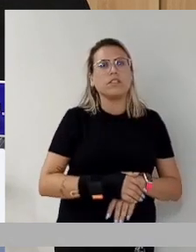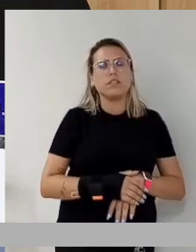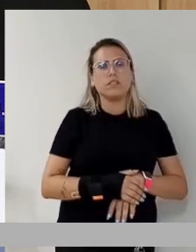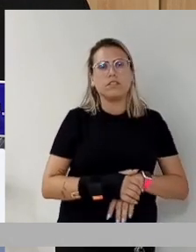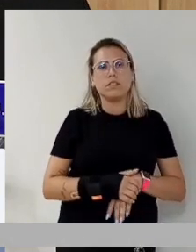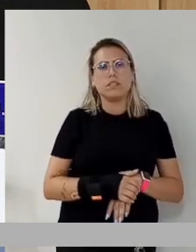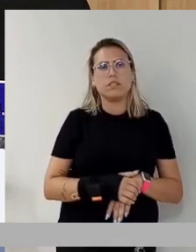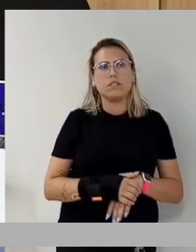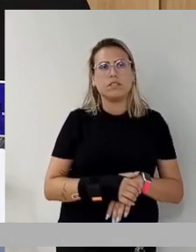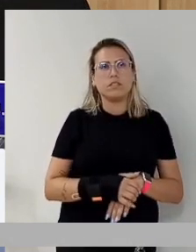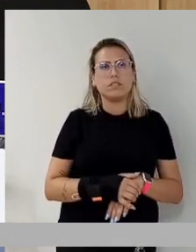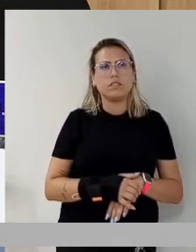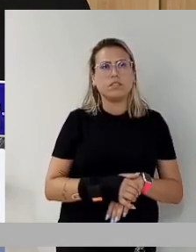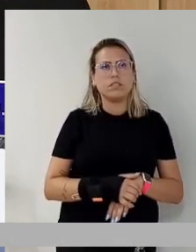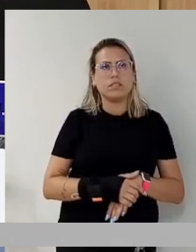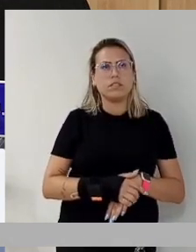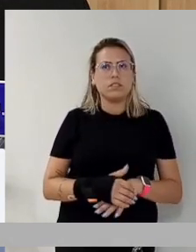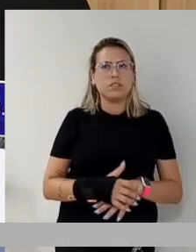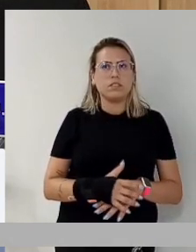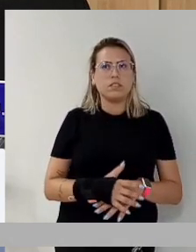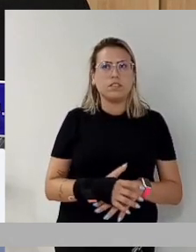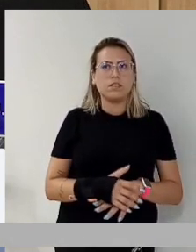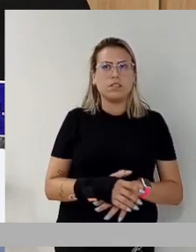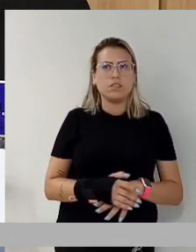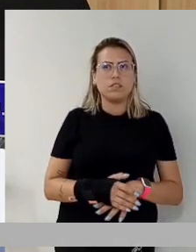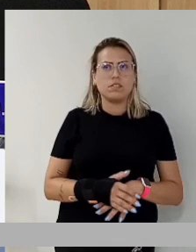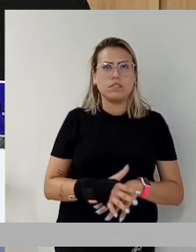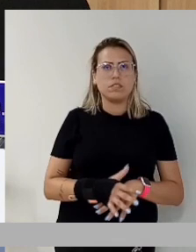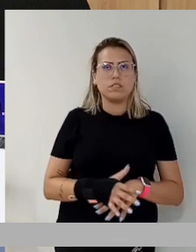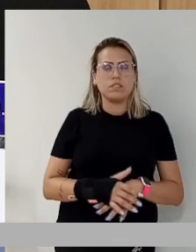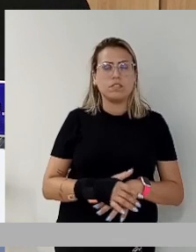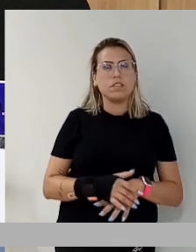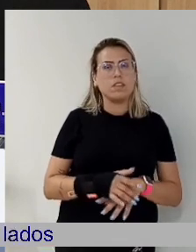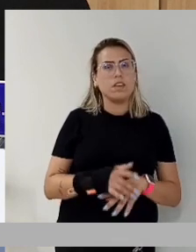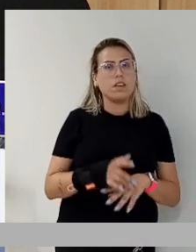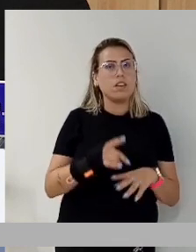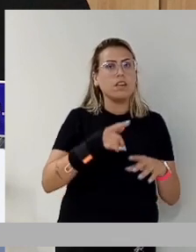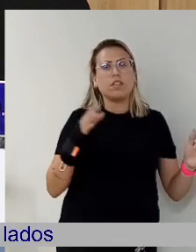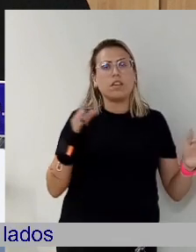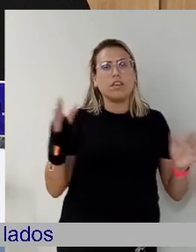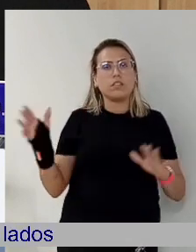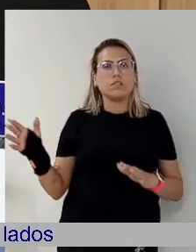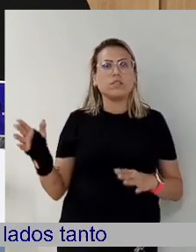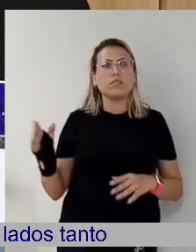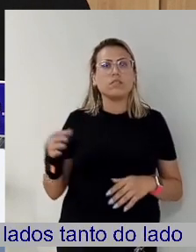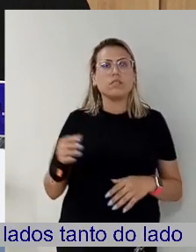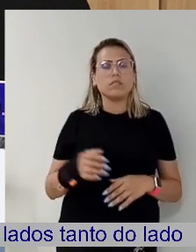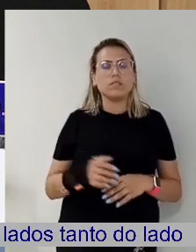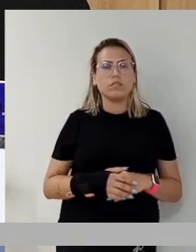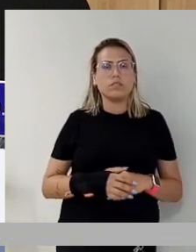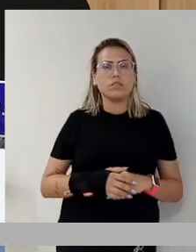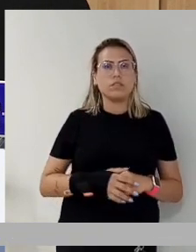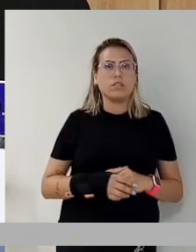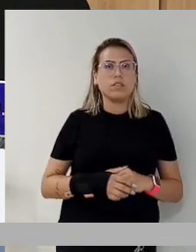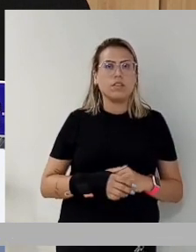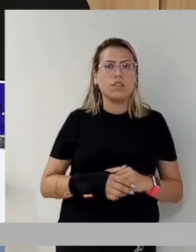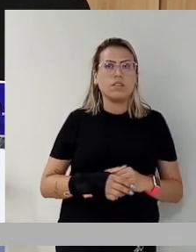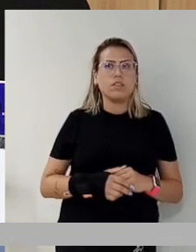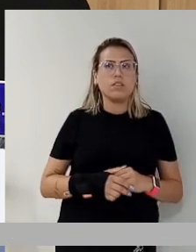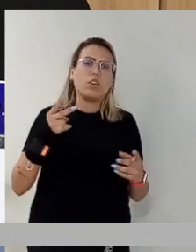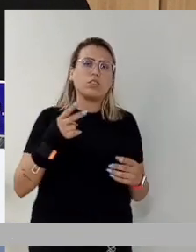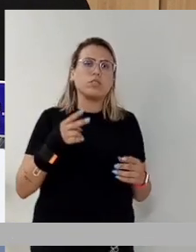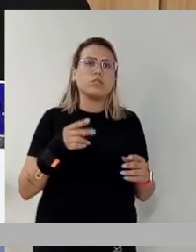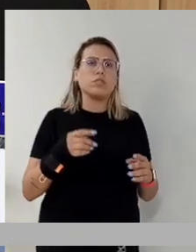News fake News fake News parte dos dois lados tanto da do lado da esquerda como do lado da direita